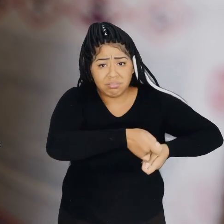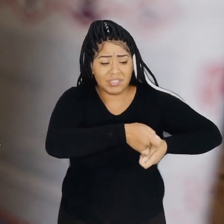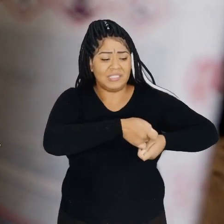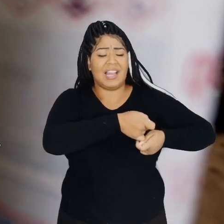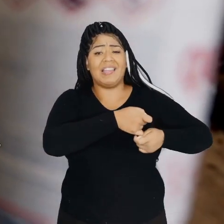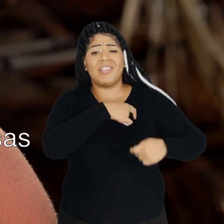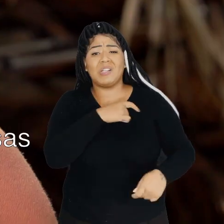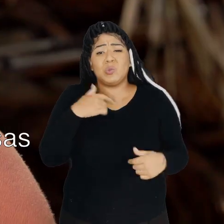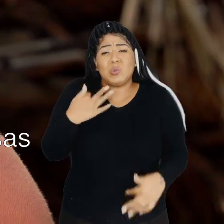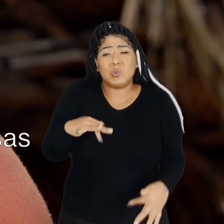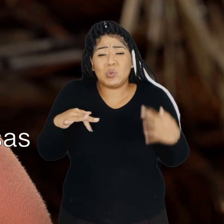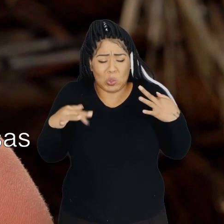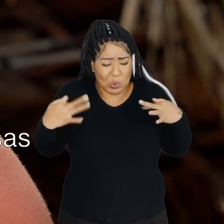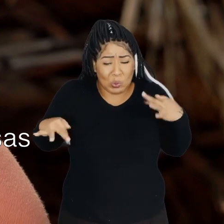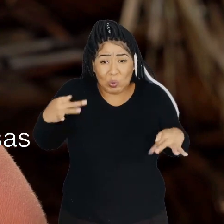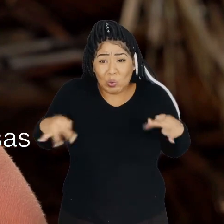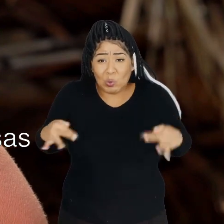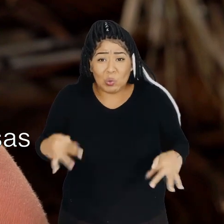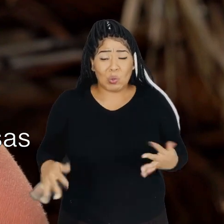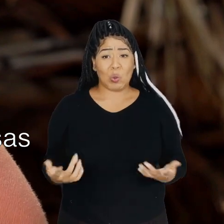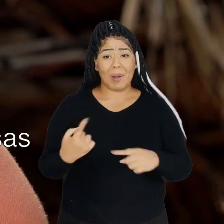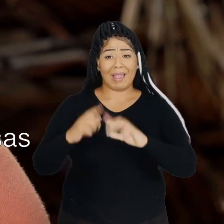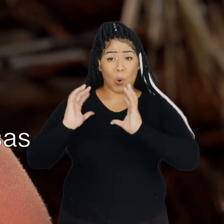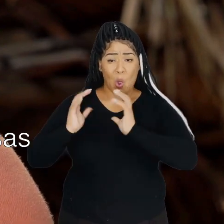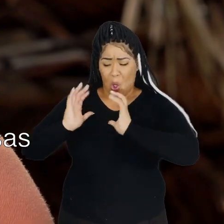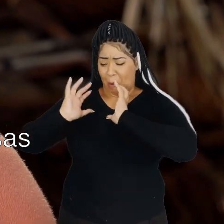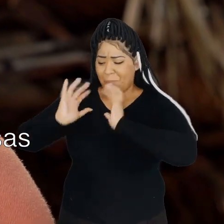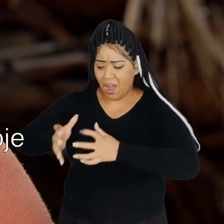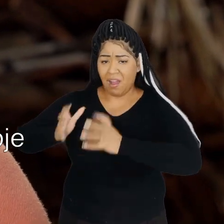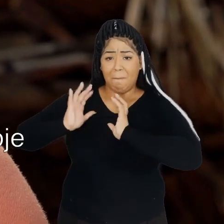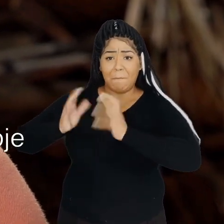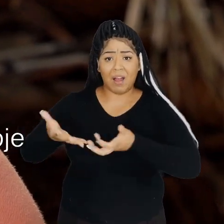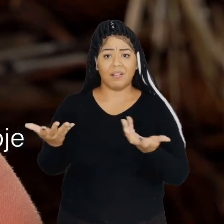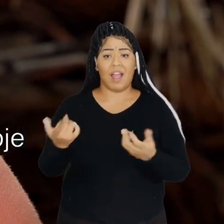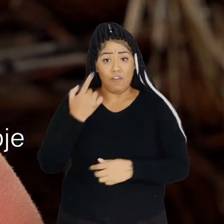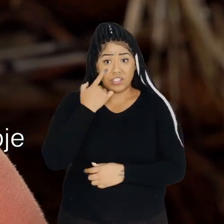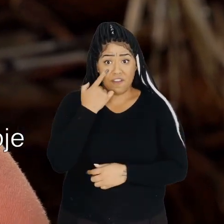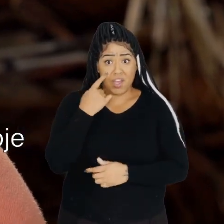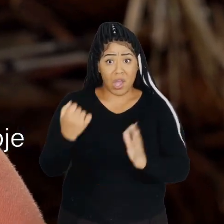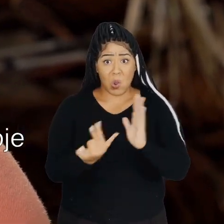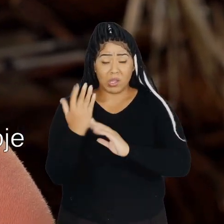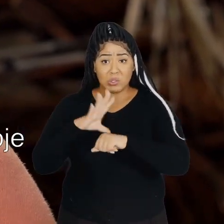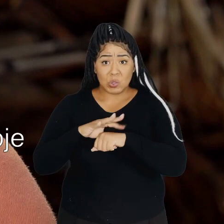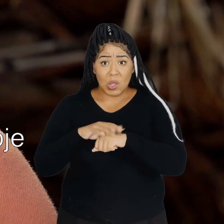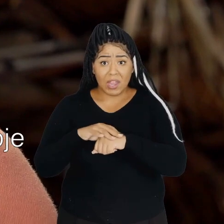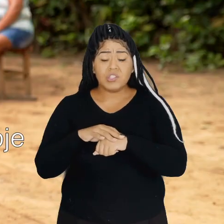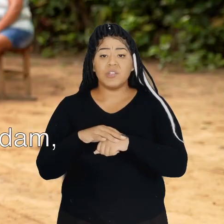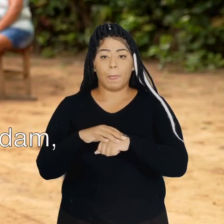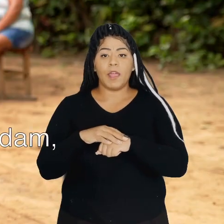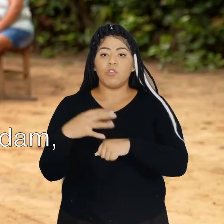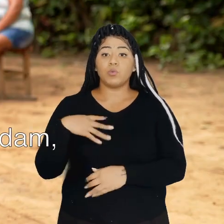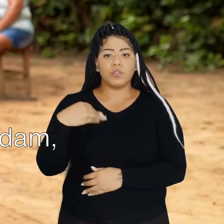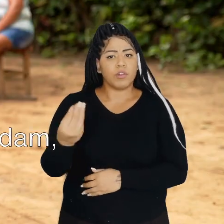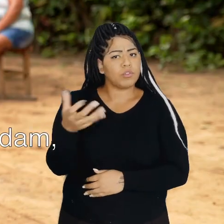quebrar coco. Porque o coco só dá mesmo para essas mais velhas que já lutaram, que vivem tudo doente, as de hoje a gente não quer isso para elas, né? A